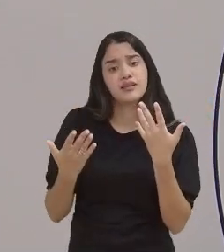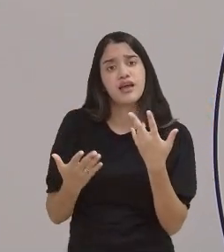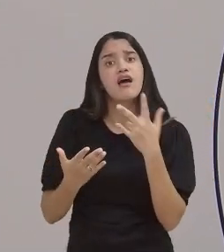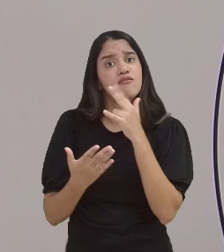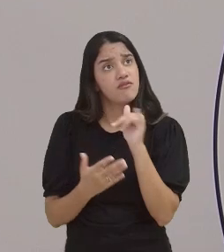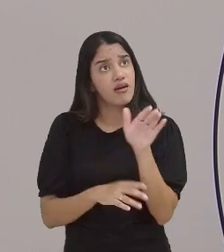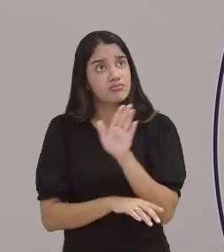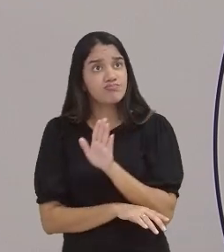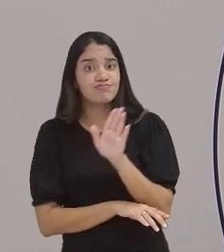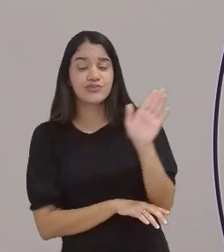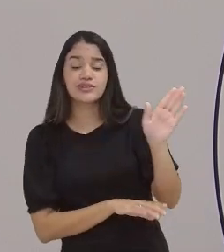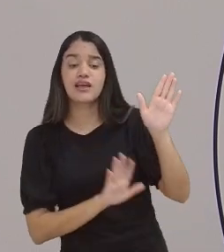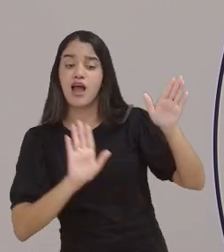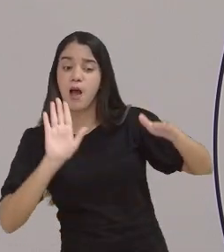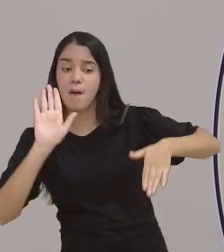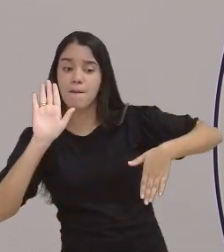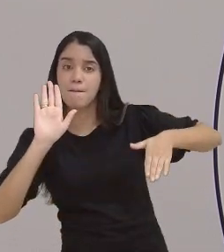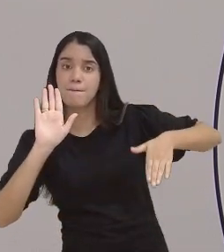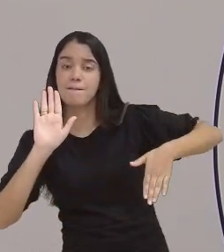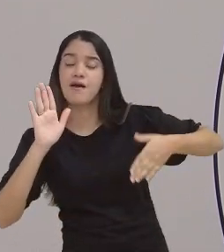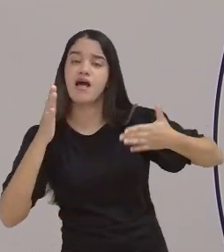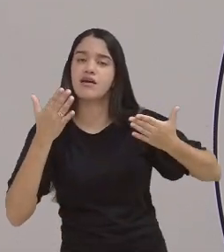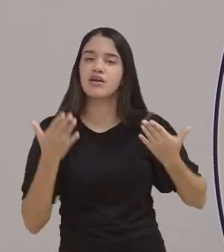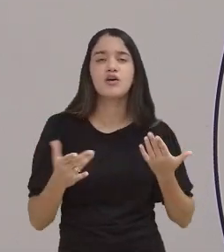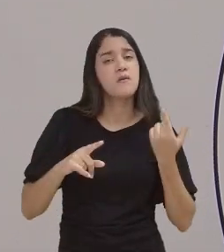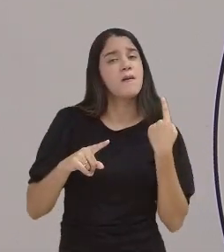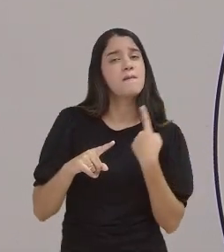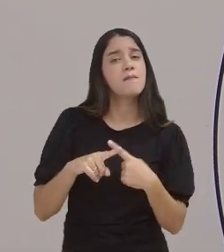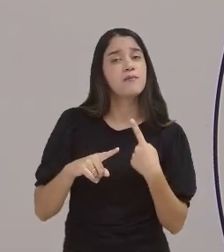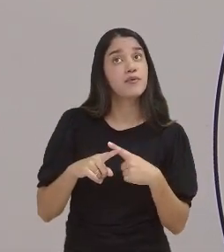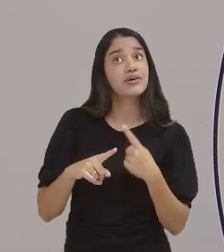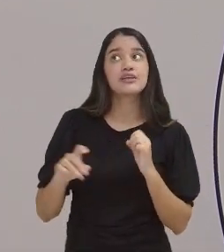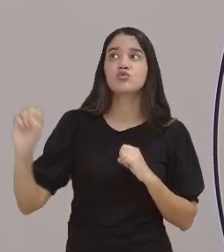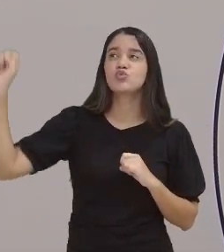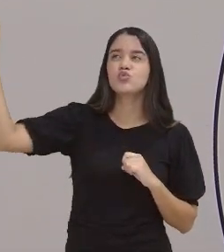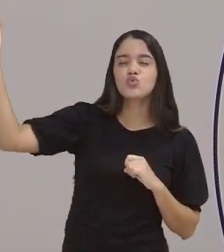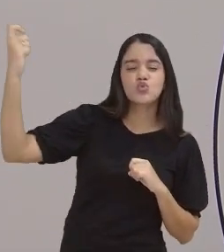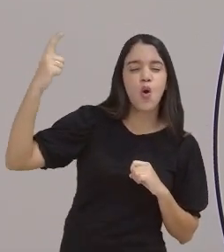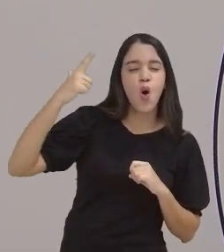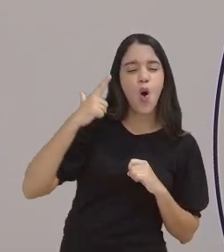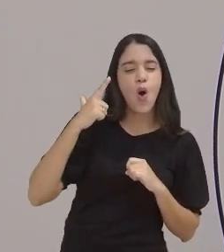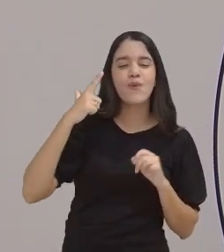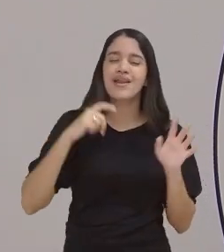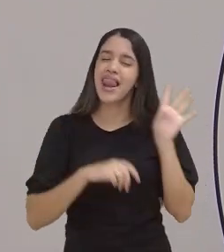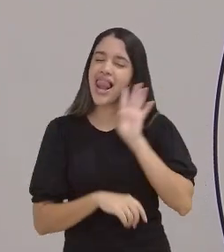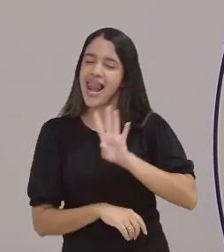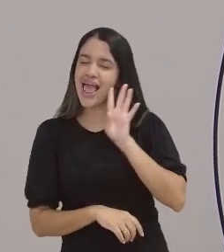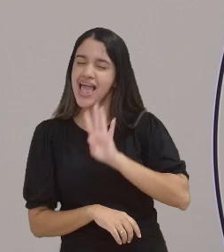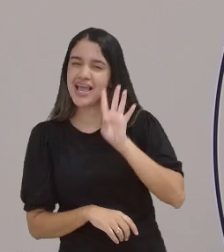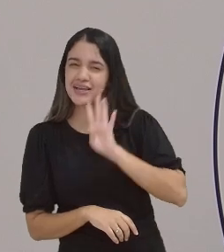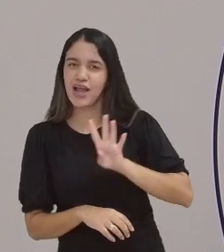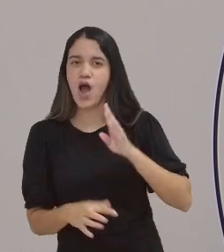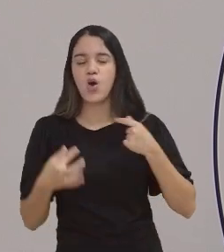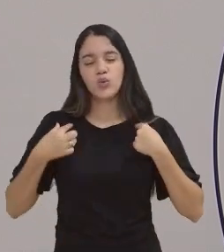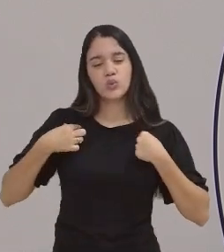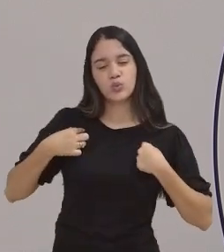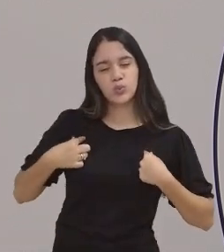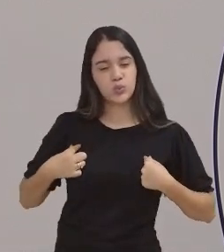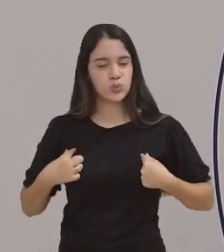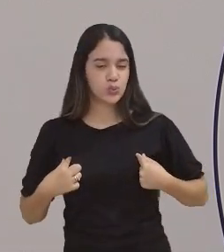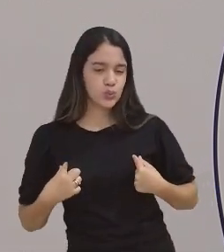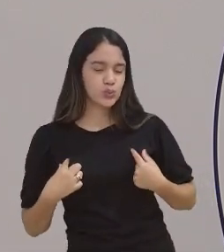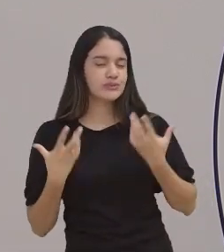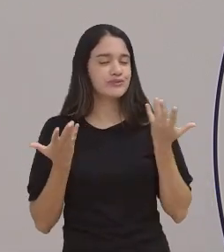vai à praia, geralmente, não é? Porque está um sol legal para você pegar aquele bronze, não é? E para